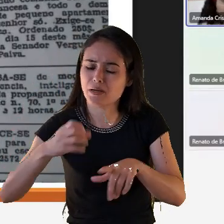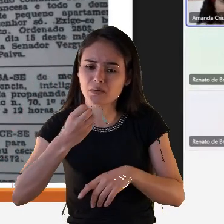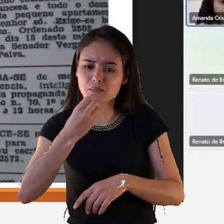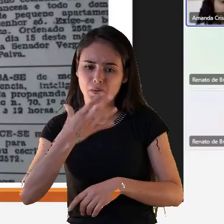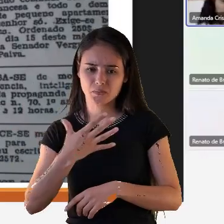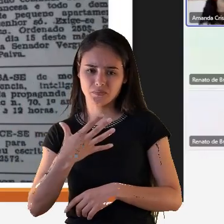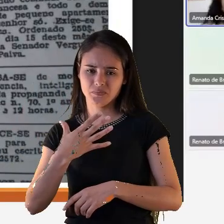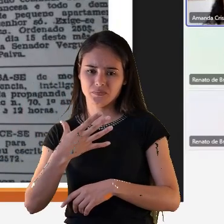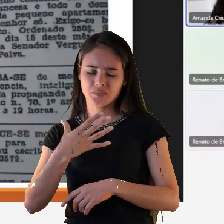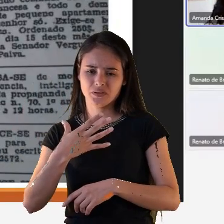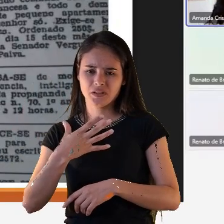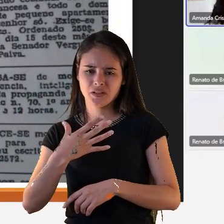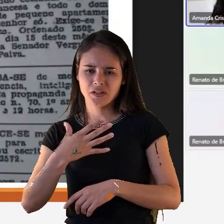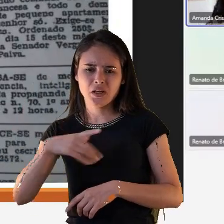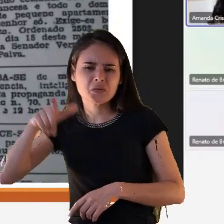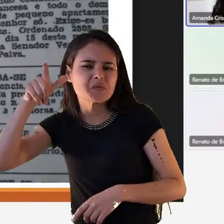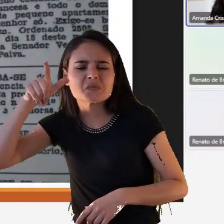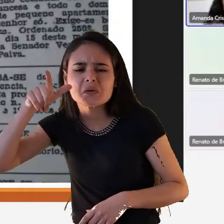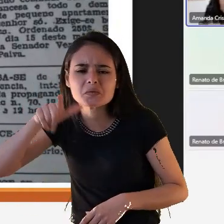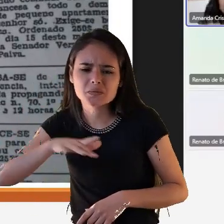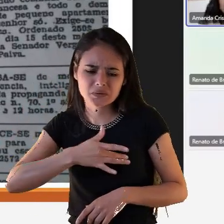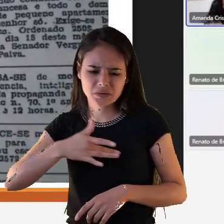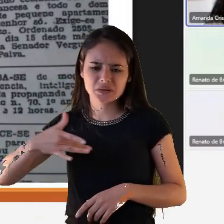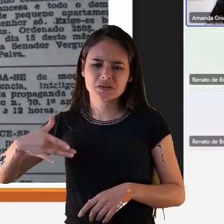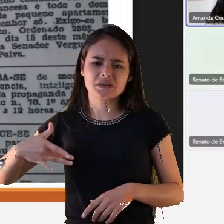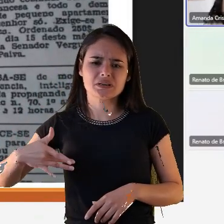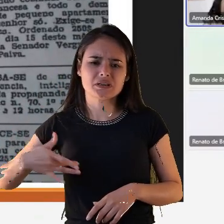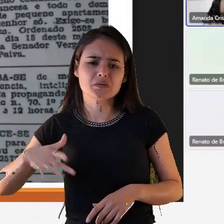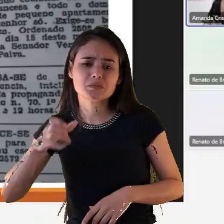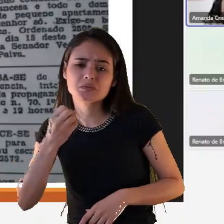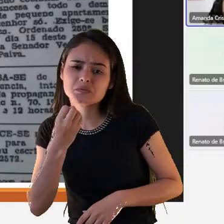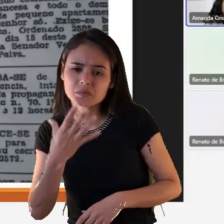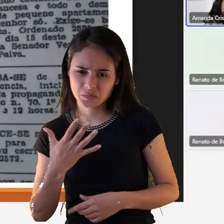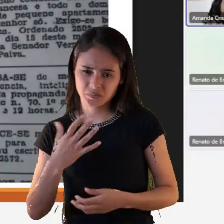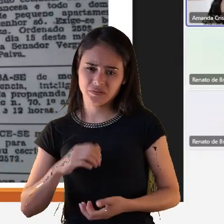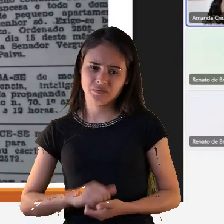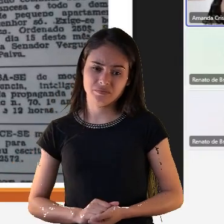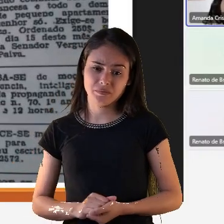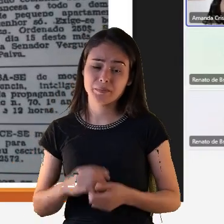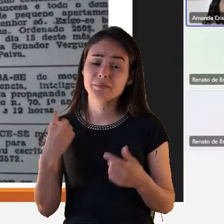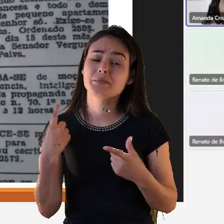bons trabalhos, né? Por quê, né? E aqui a gente tem